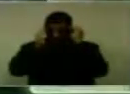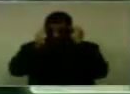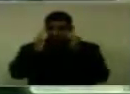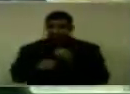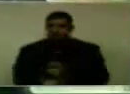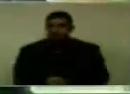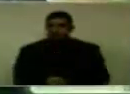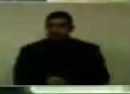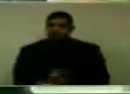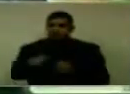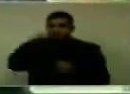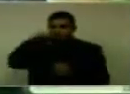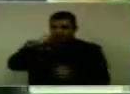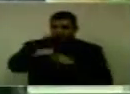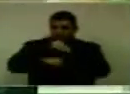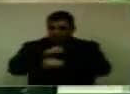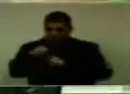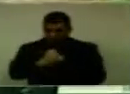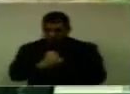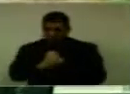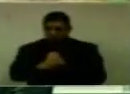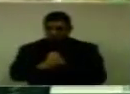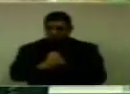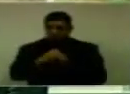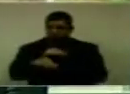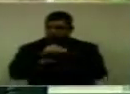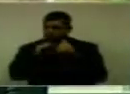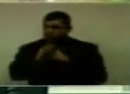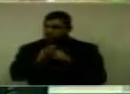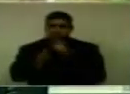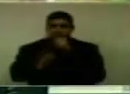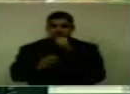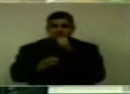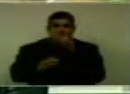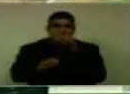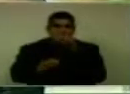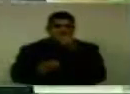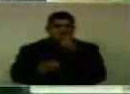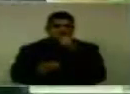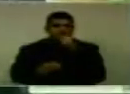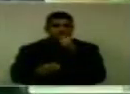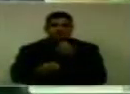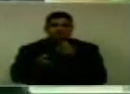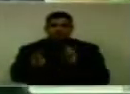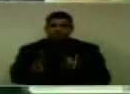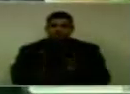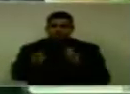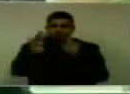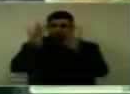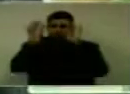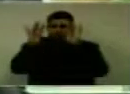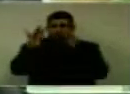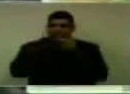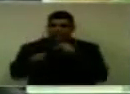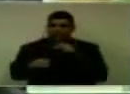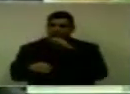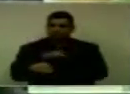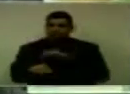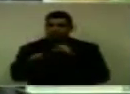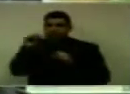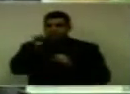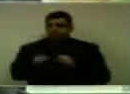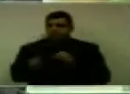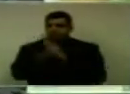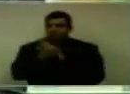durante 9 anos se omitiu completamente dessa questão, e em especial no seu mandato de